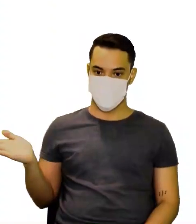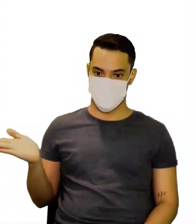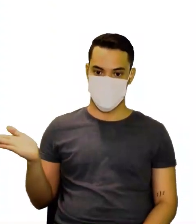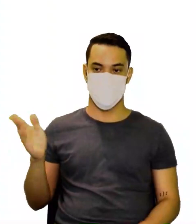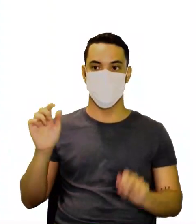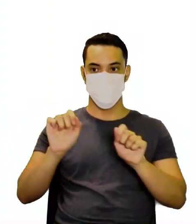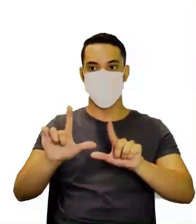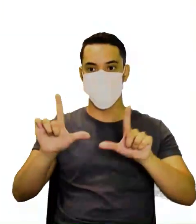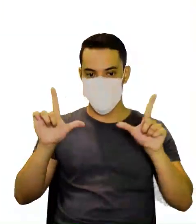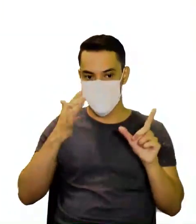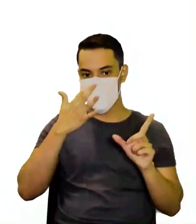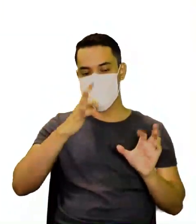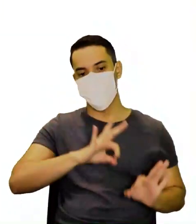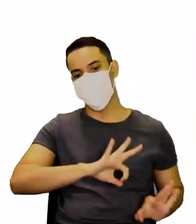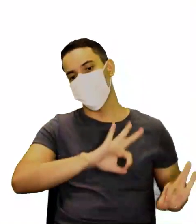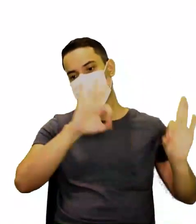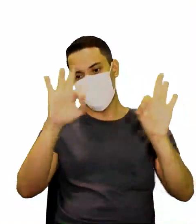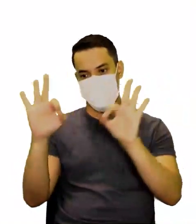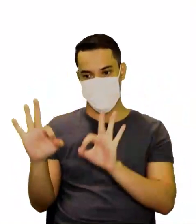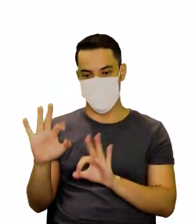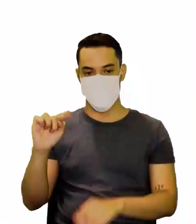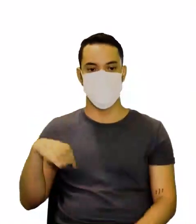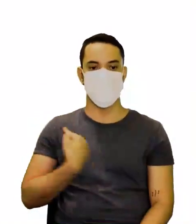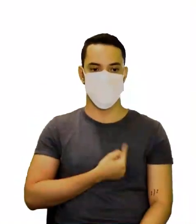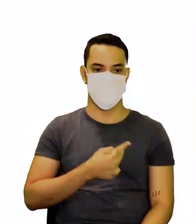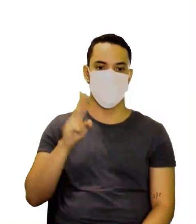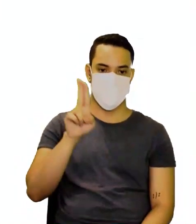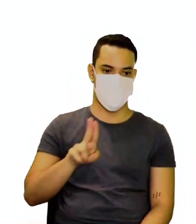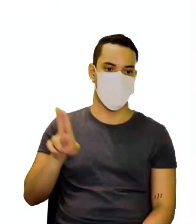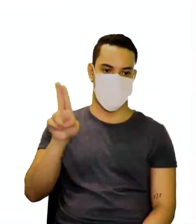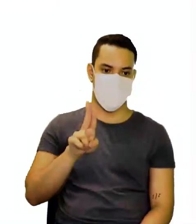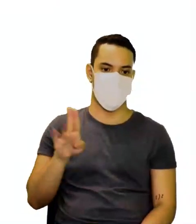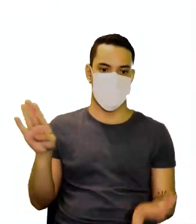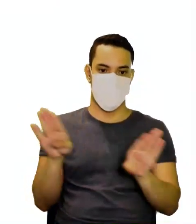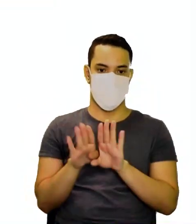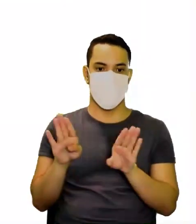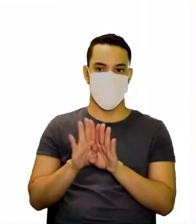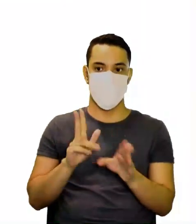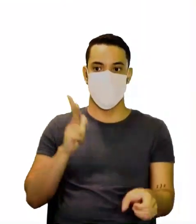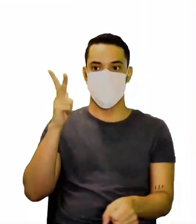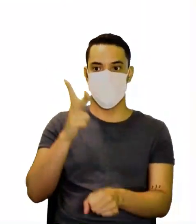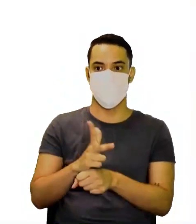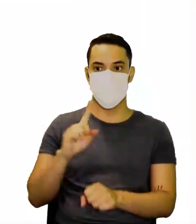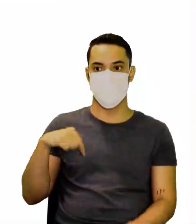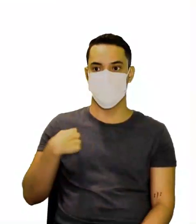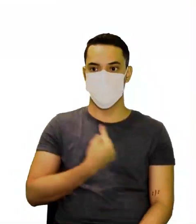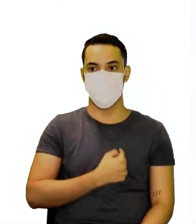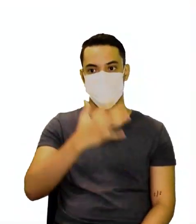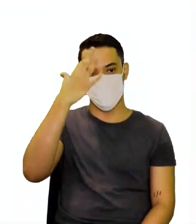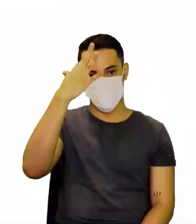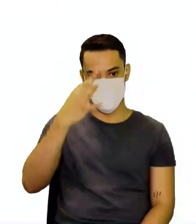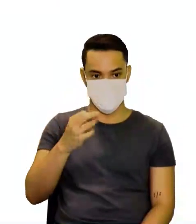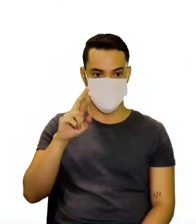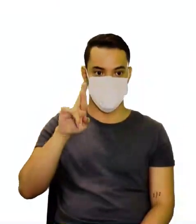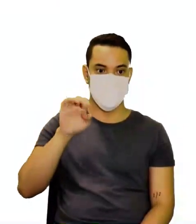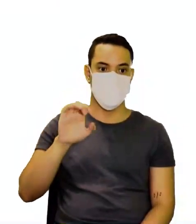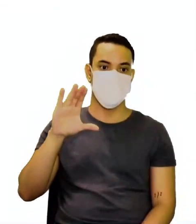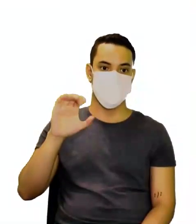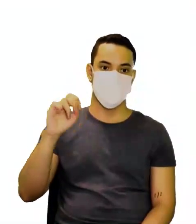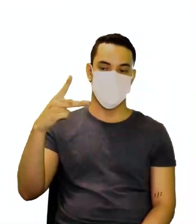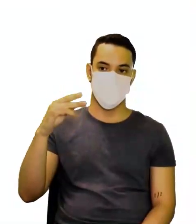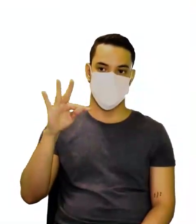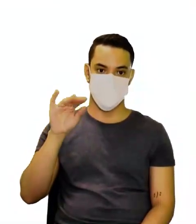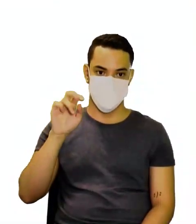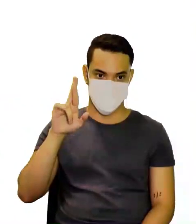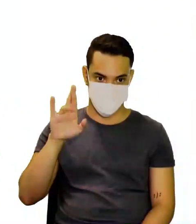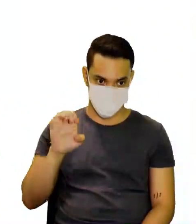link, assistam esse vídeo, que nós vamos utilizar aqui, ó, esse vídeo para entender receptor, tá bom? Olha só, deixa eu só